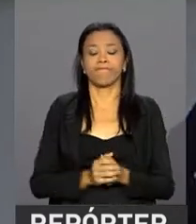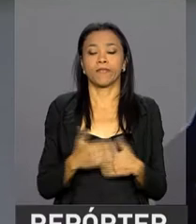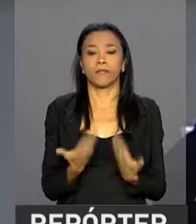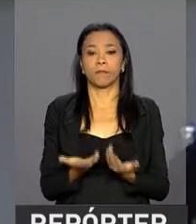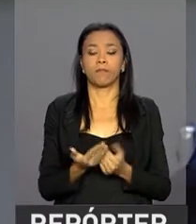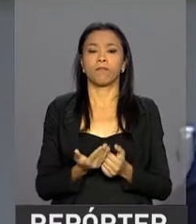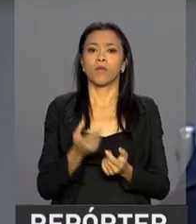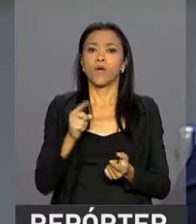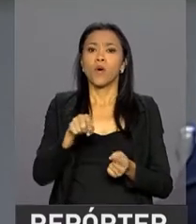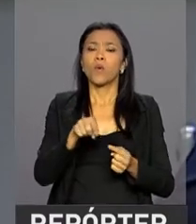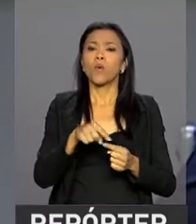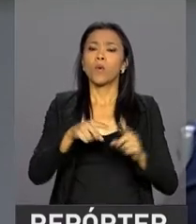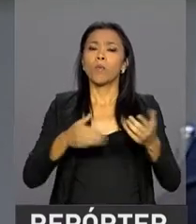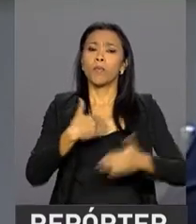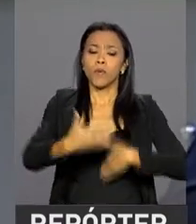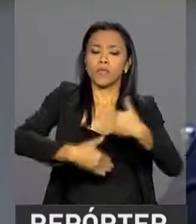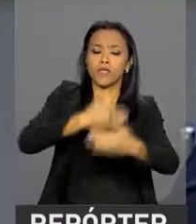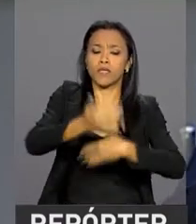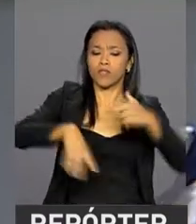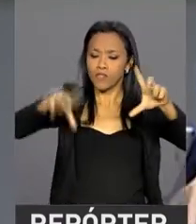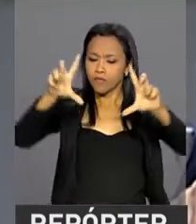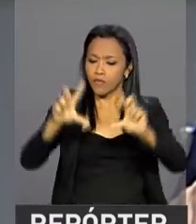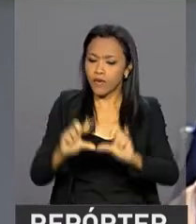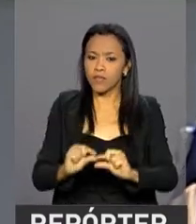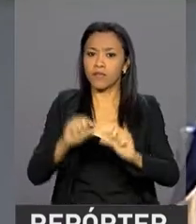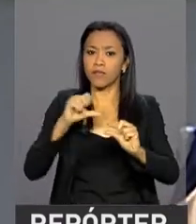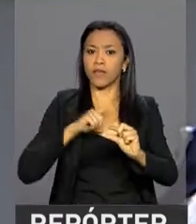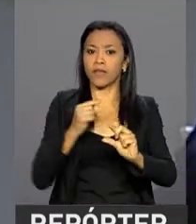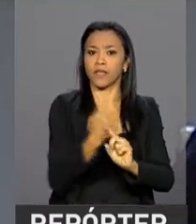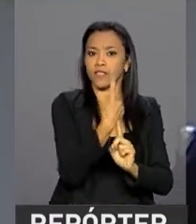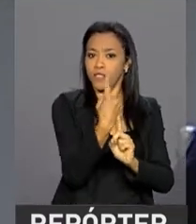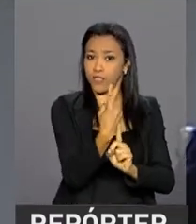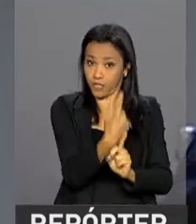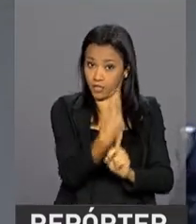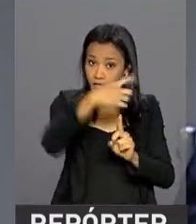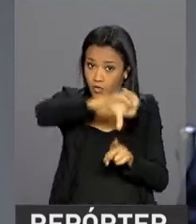processo desinflacionário tem um efeito de 19 bilhões na arrecadação